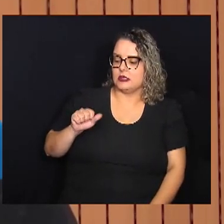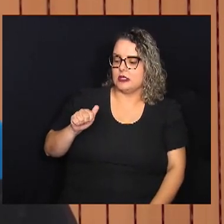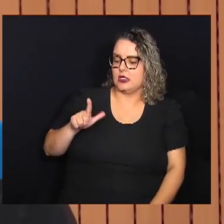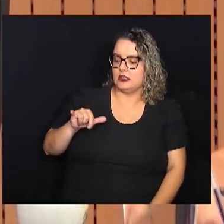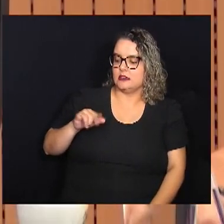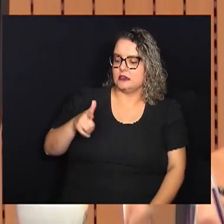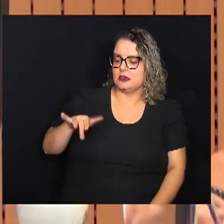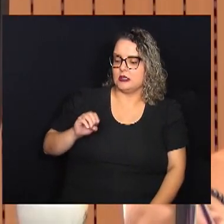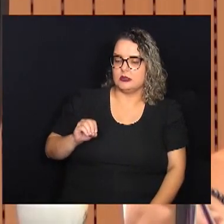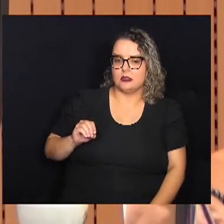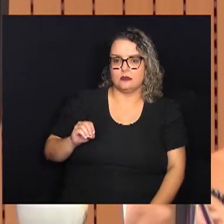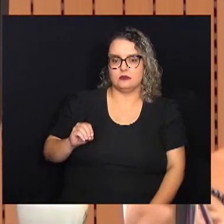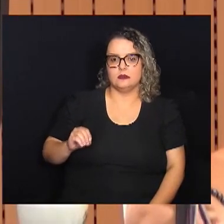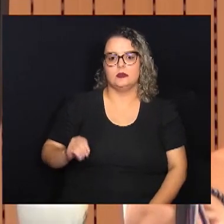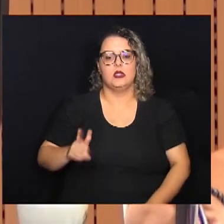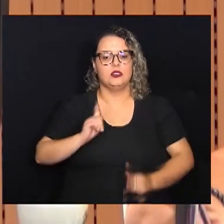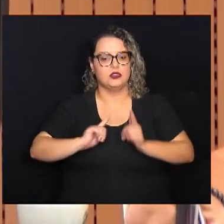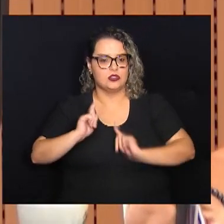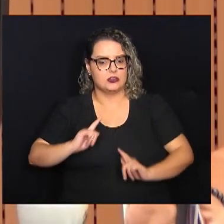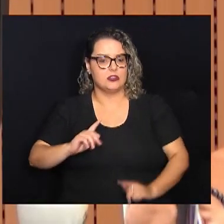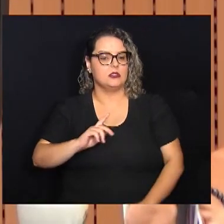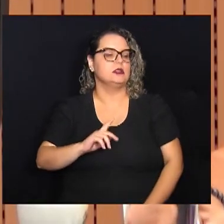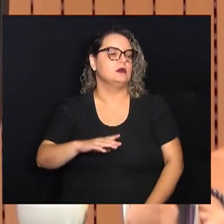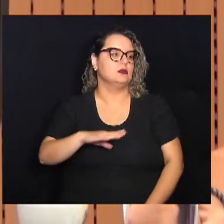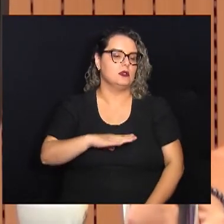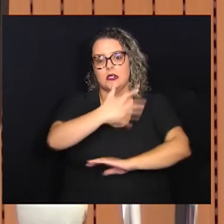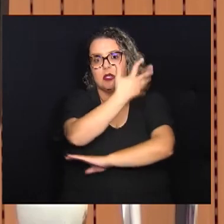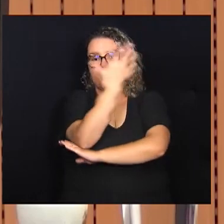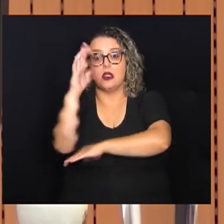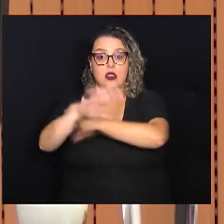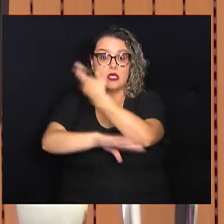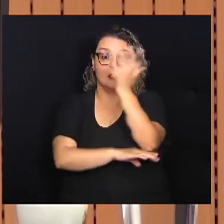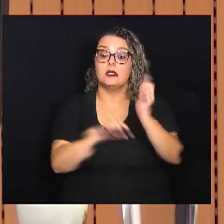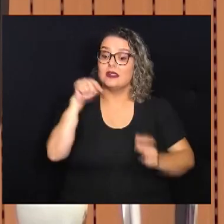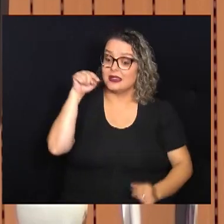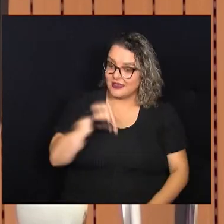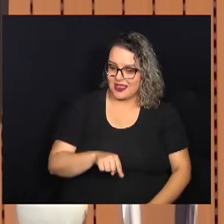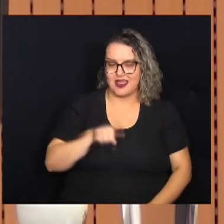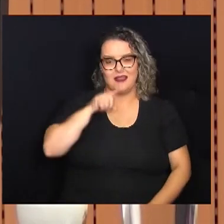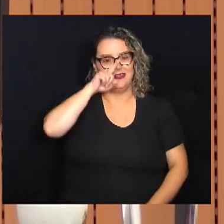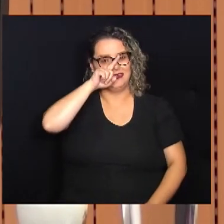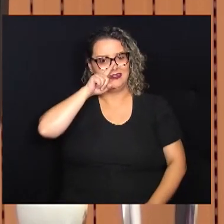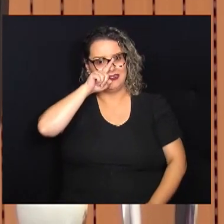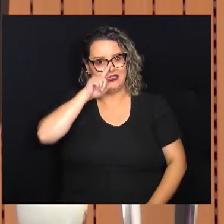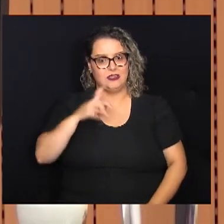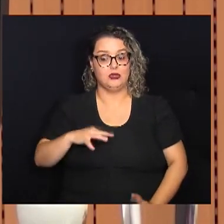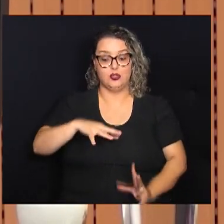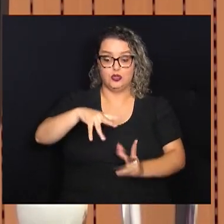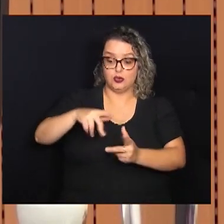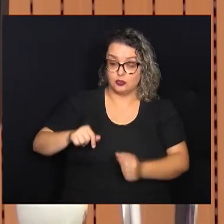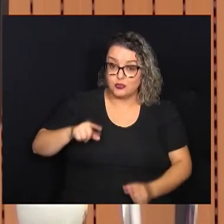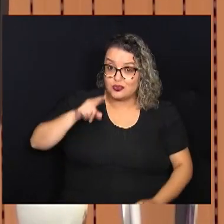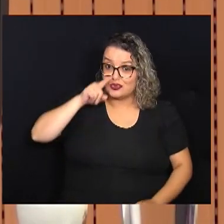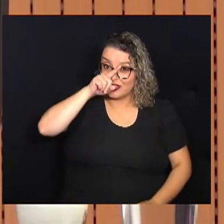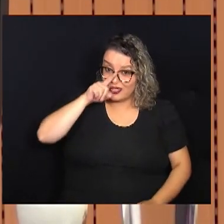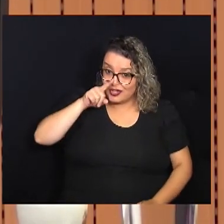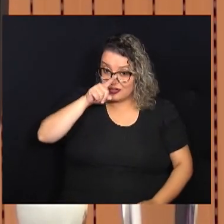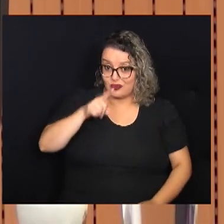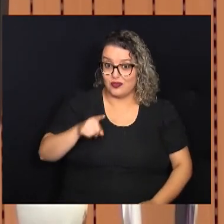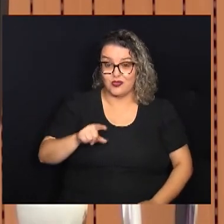arborização na cidade. Para a presidente do Conselho Municipal de Meio Ambiente, é preciso que a população tenha consciência sobre